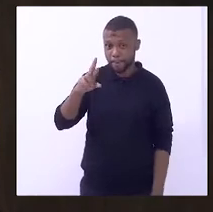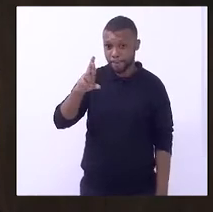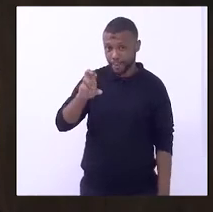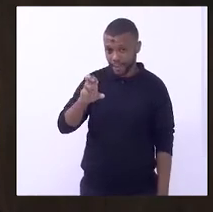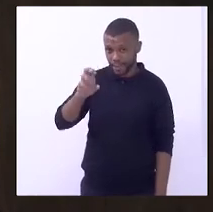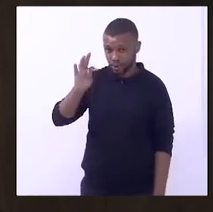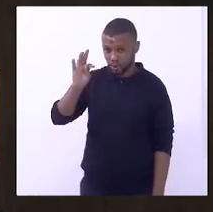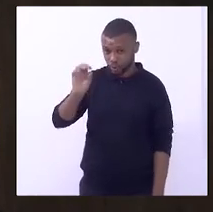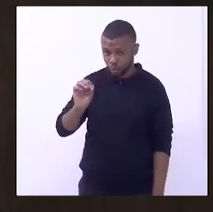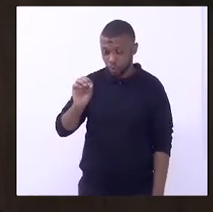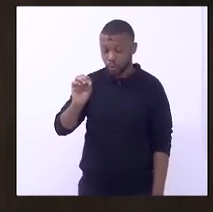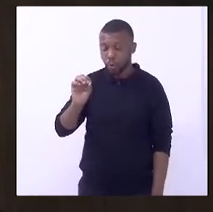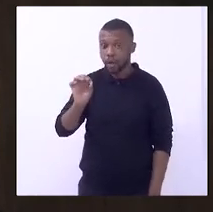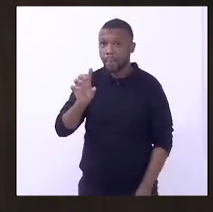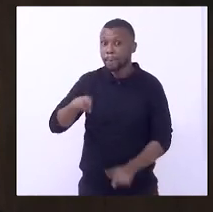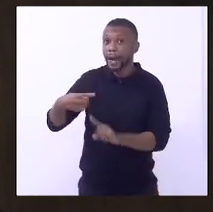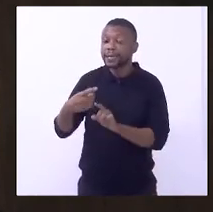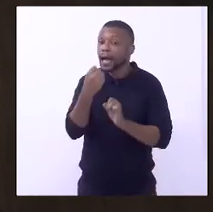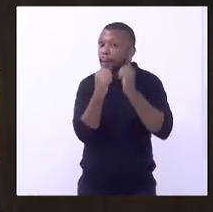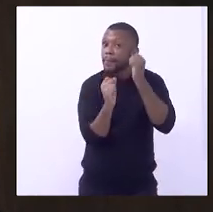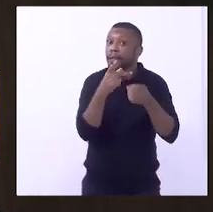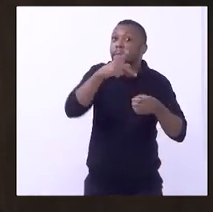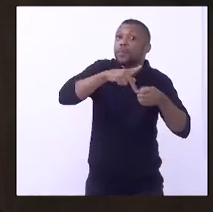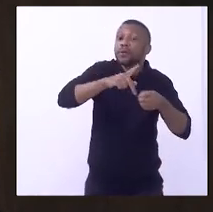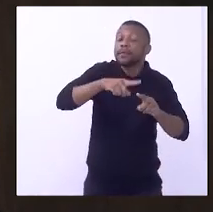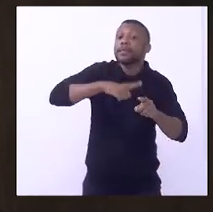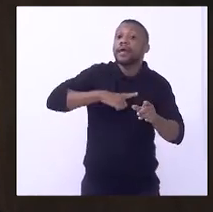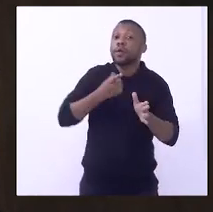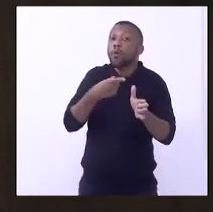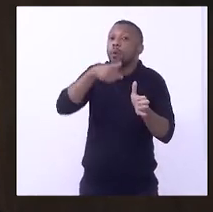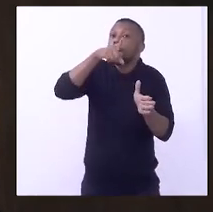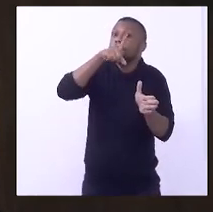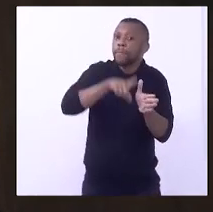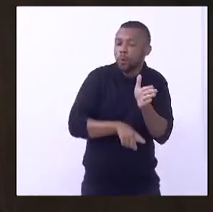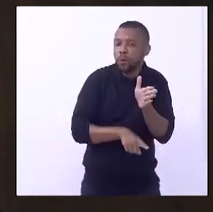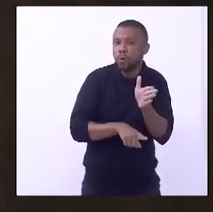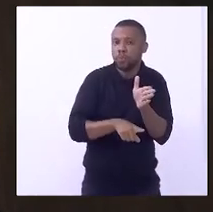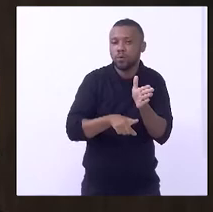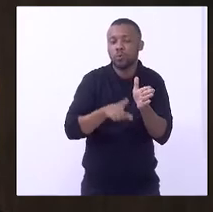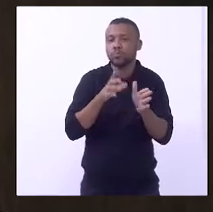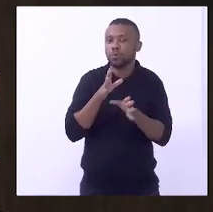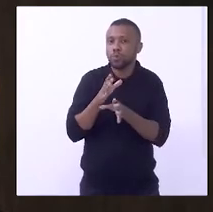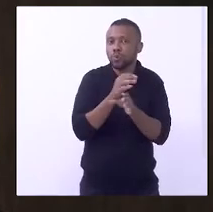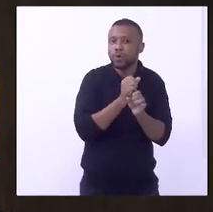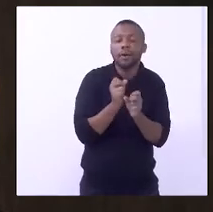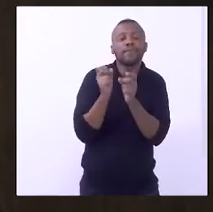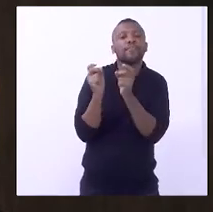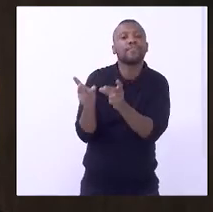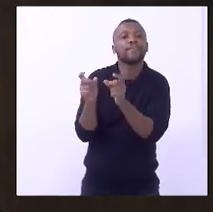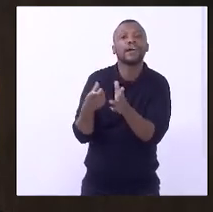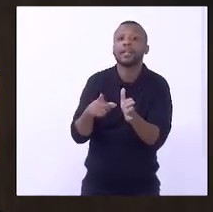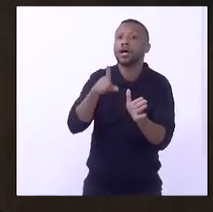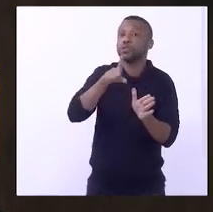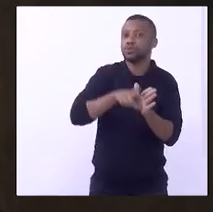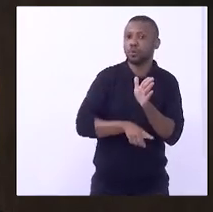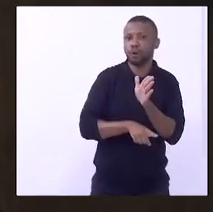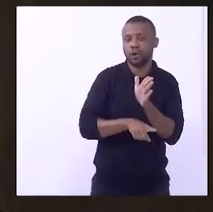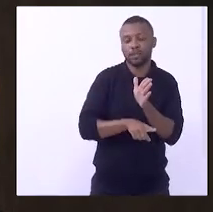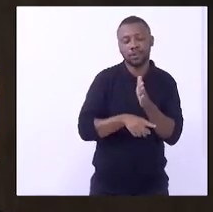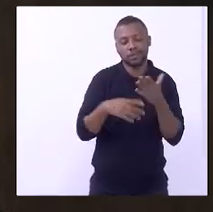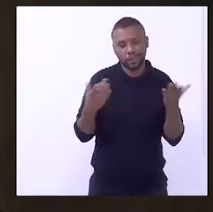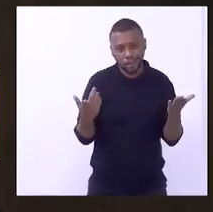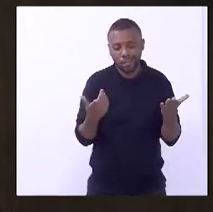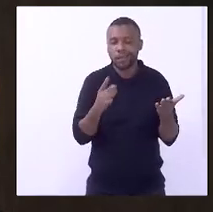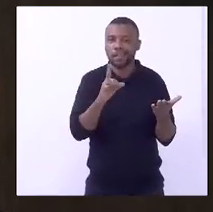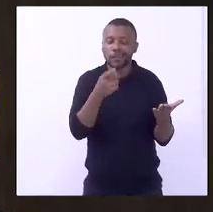ainda faz o abatimento do total de vendas, o que é um